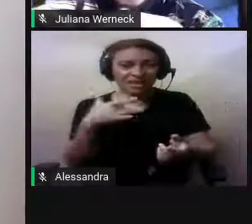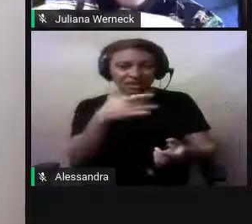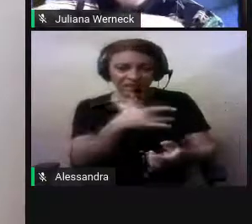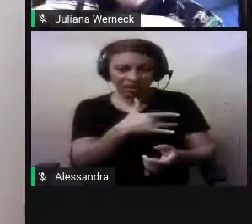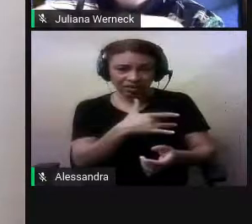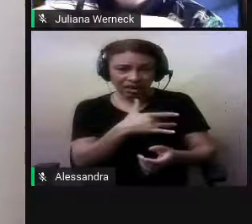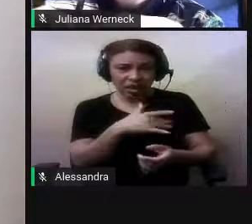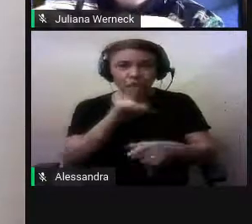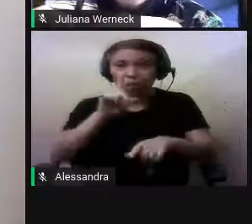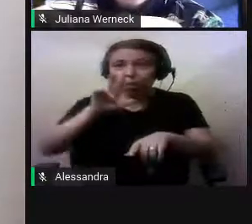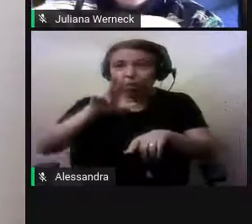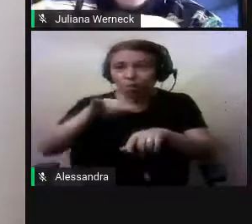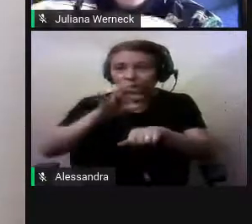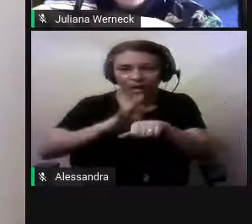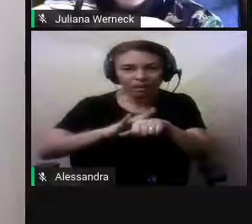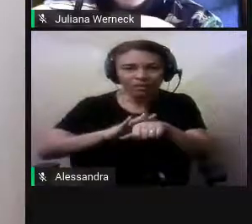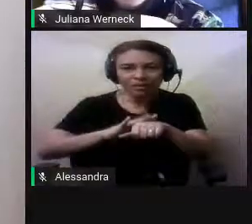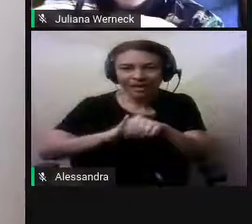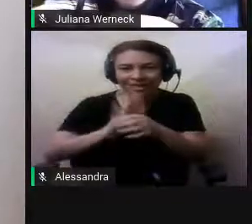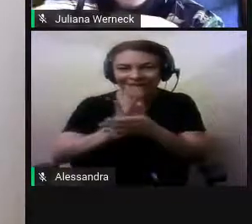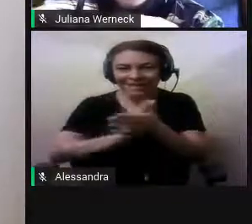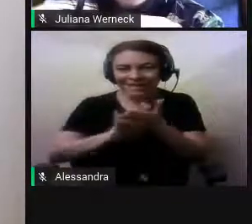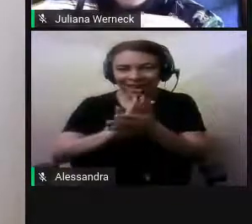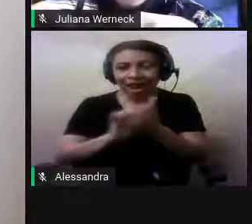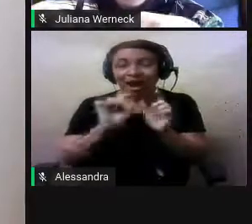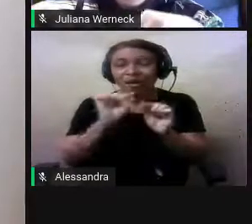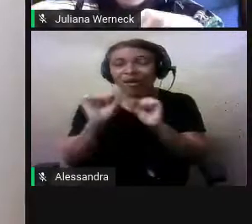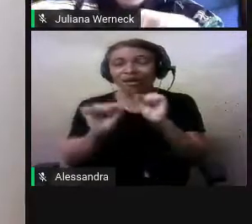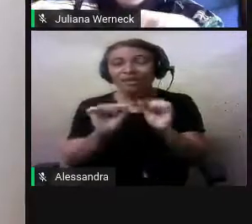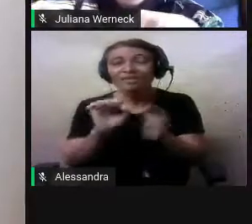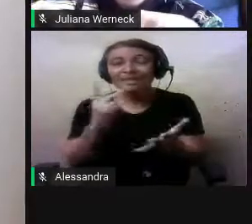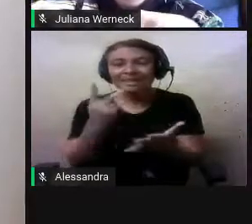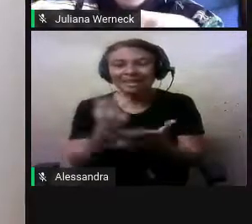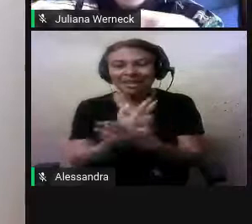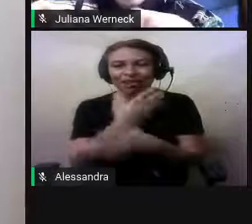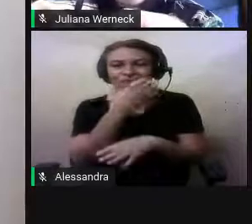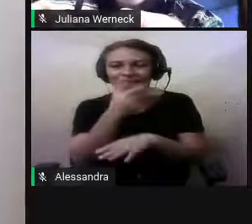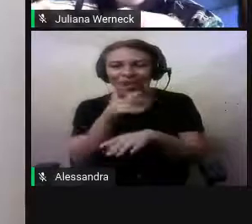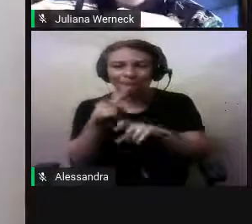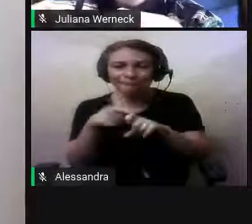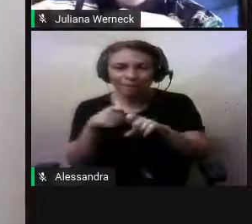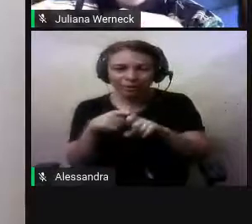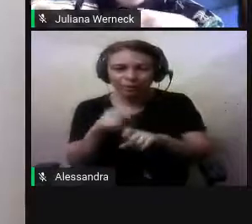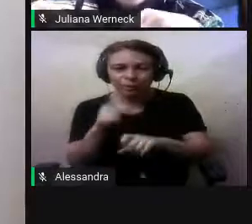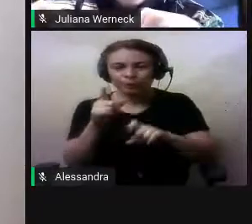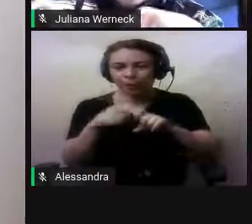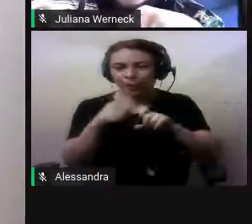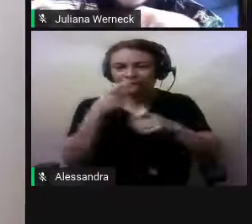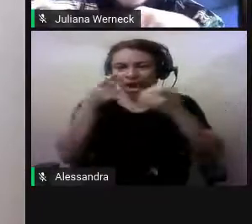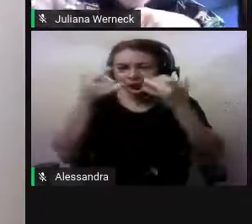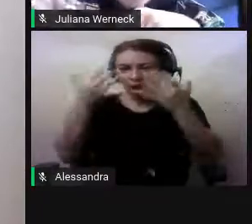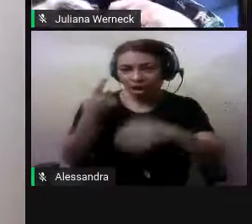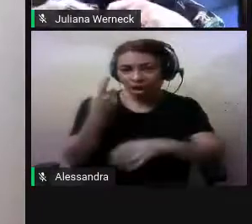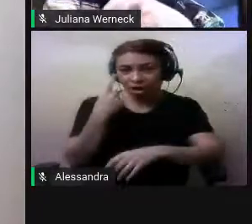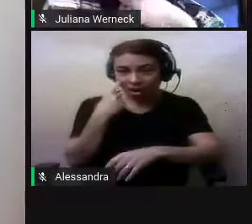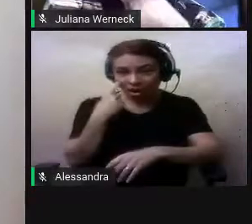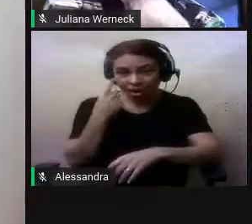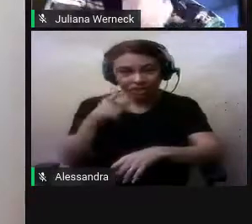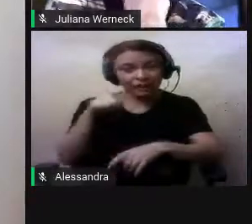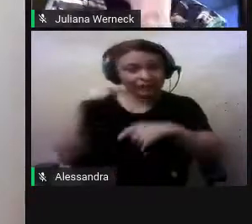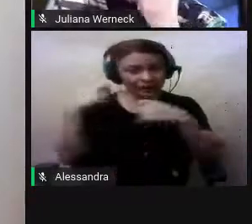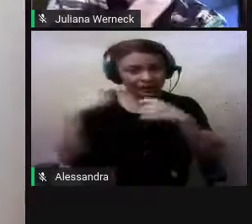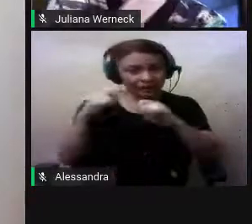eu nunca fiquei doente por causa disso. Aí o que acontece? A gente vai no médico, o médico fala assim: olha, se você não começar a fazer